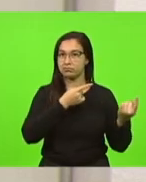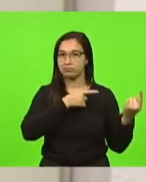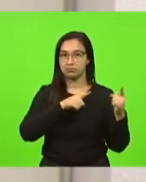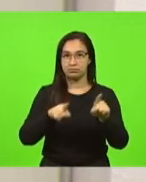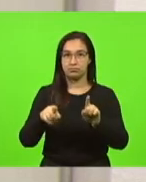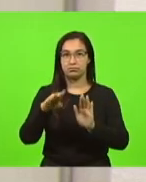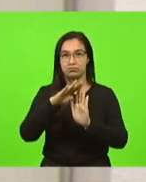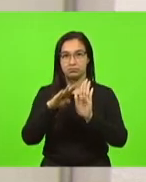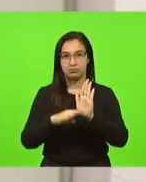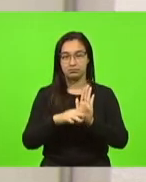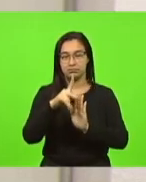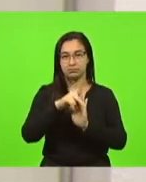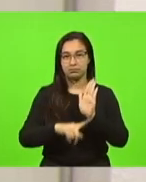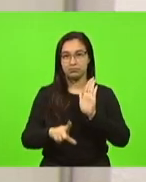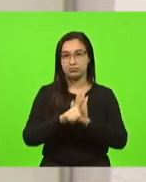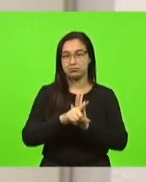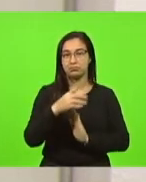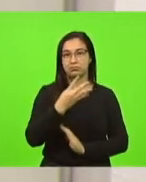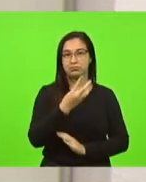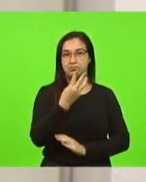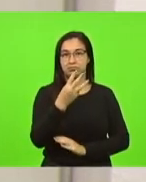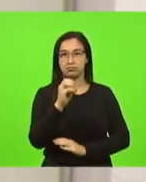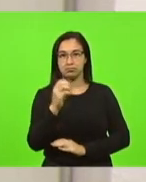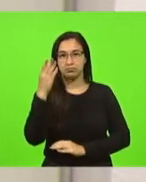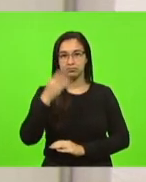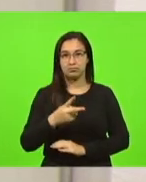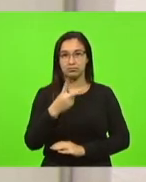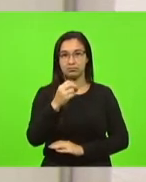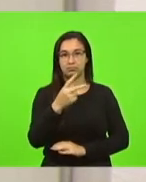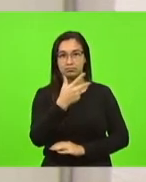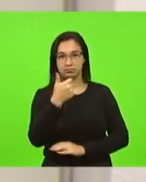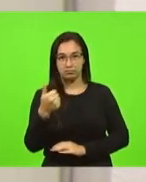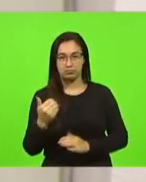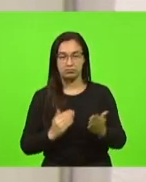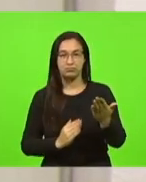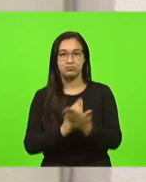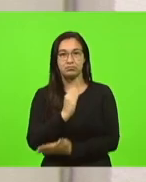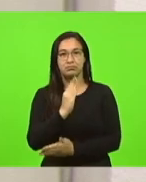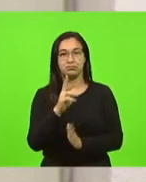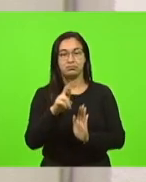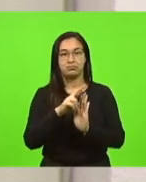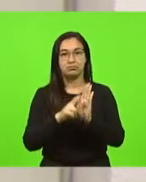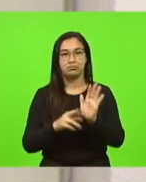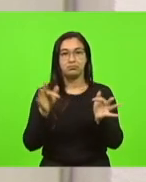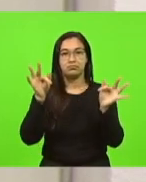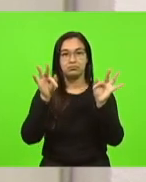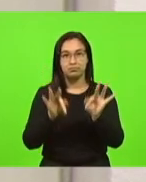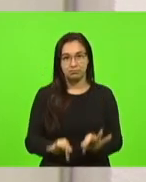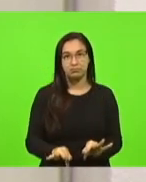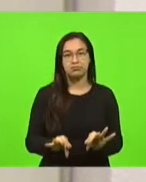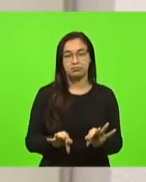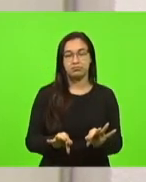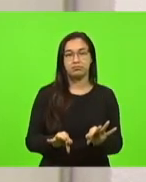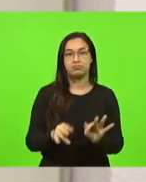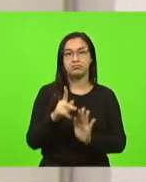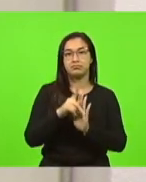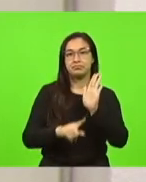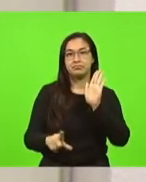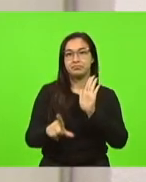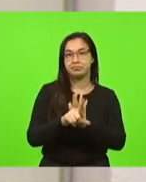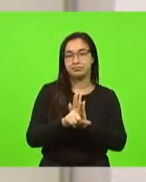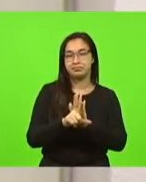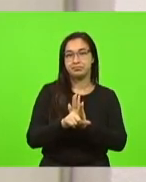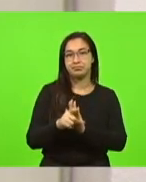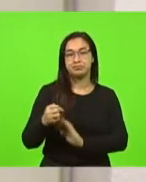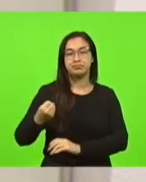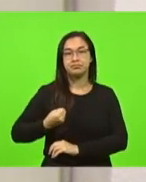ao projeto de lei 430/2021. Foram aprovadas as redações finais, exaradas aos projetos de leis